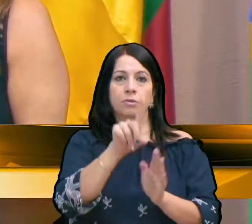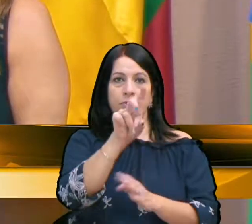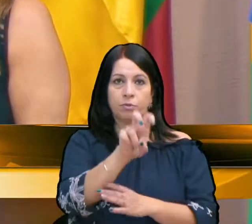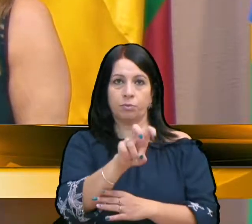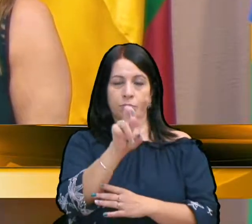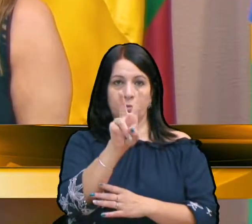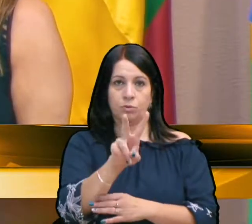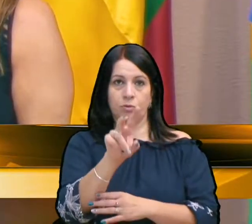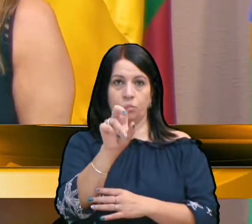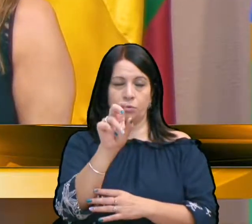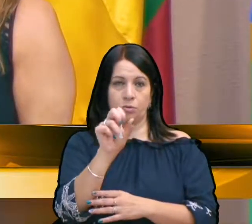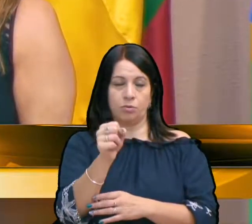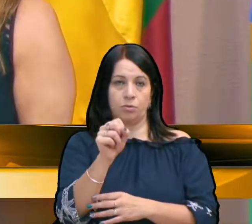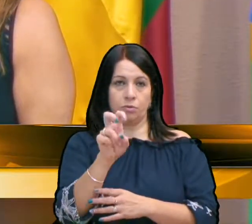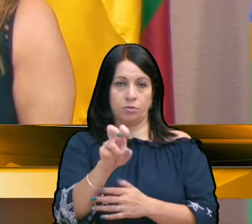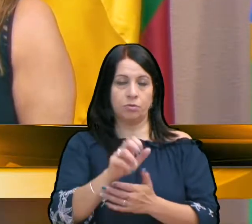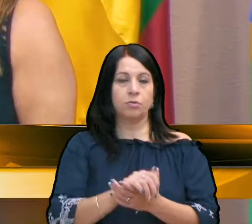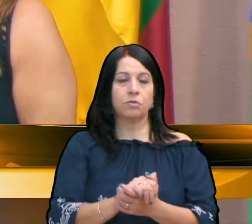5.285.